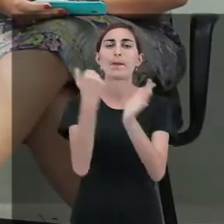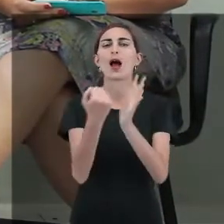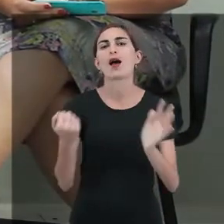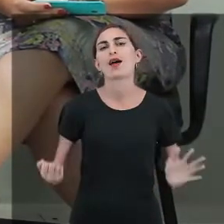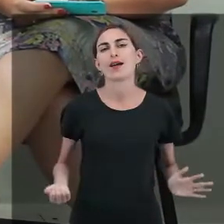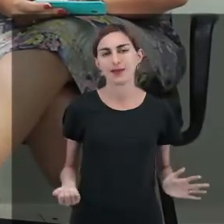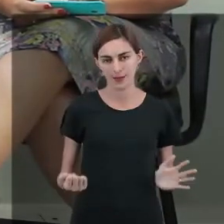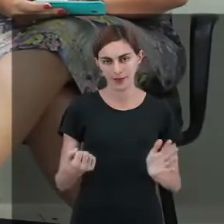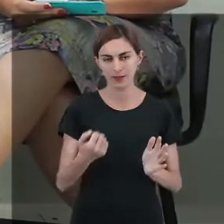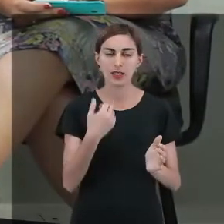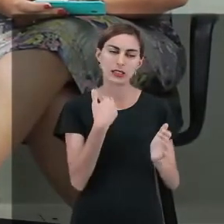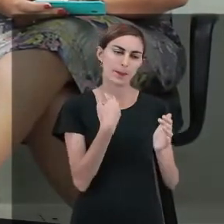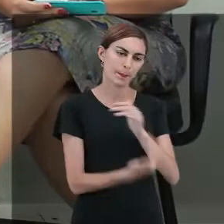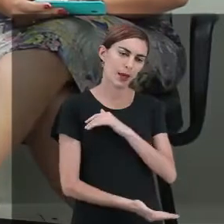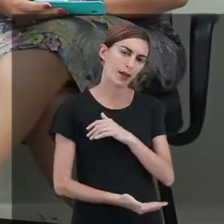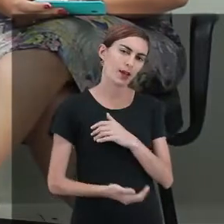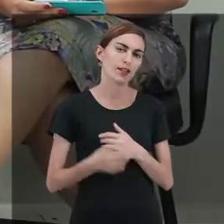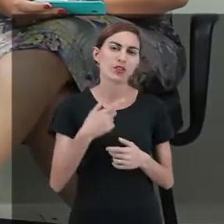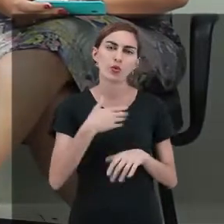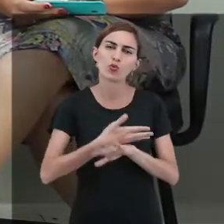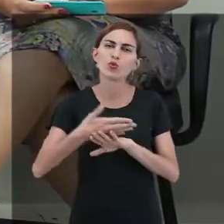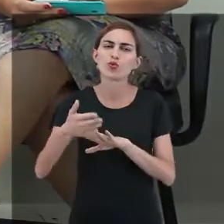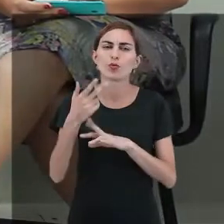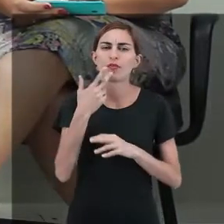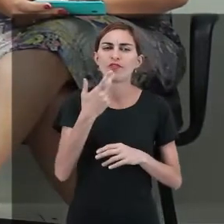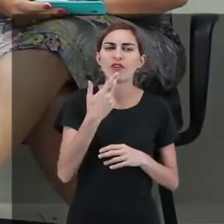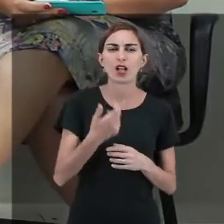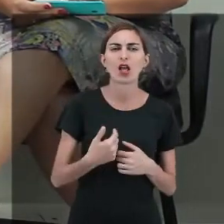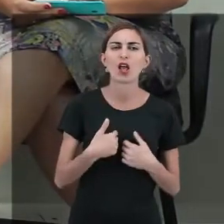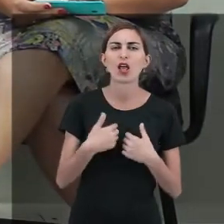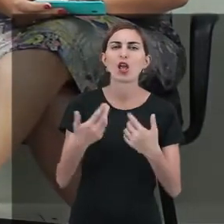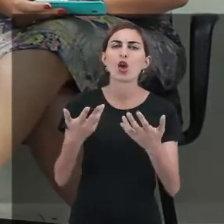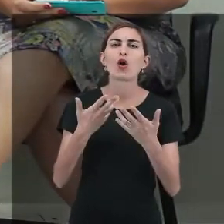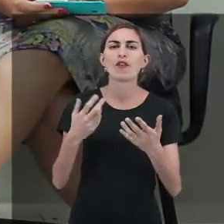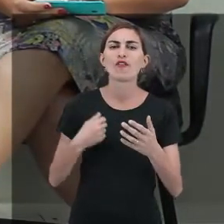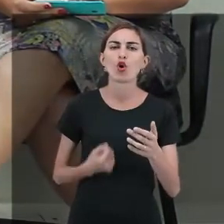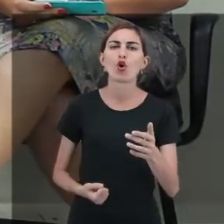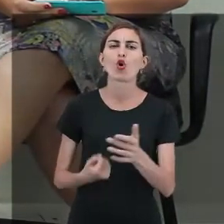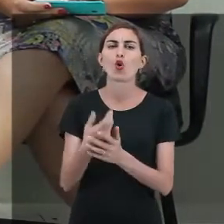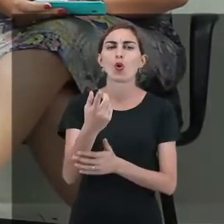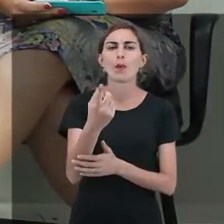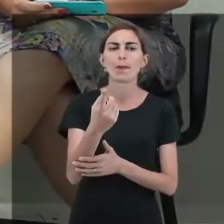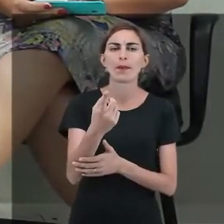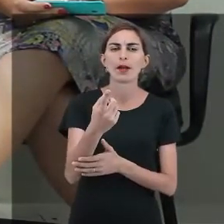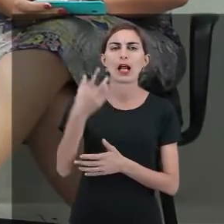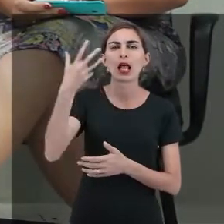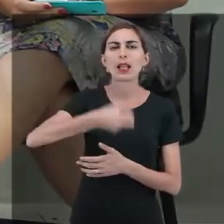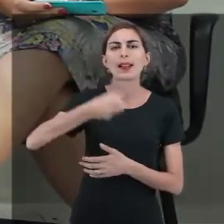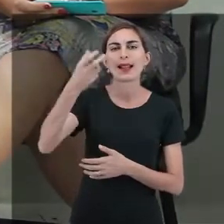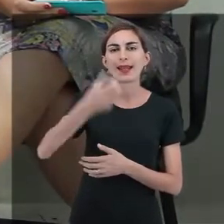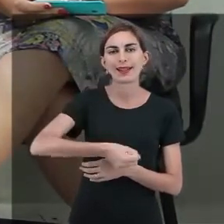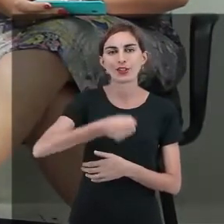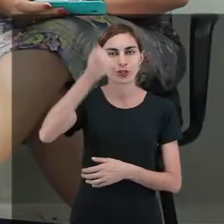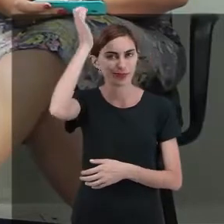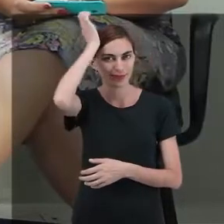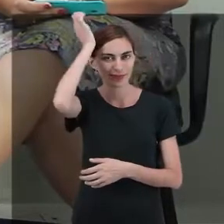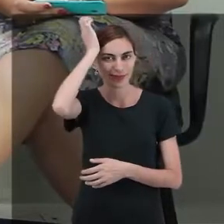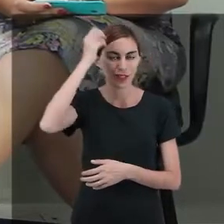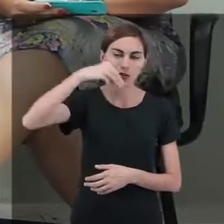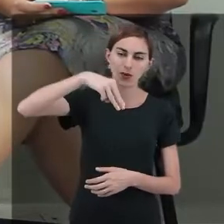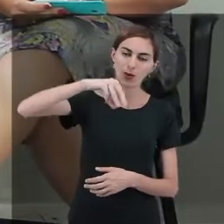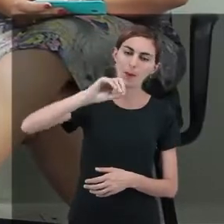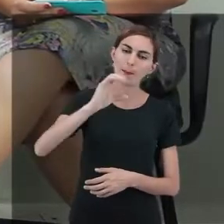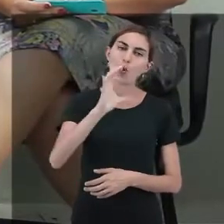Por exemplo, é muito comum de a gente ir no supermercado e dizer assim, vou comprar leite moça, devia dizer, vou comprar o